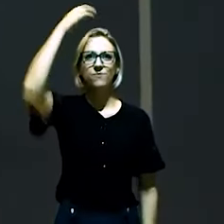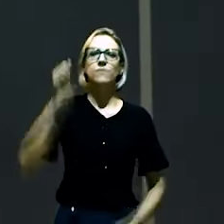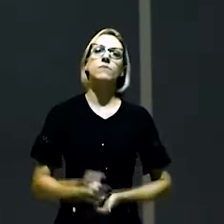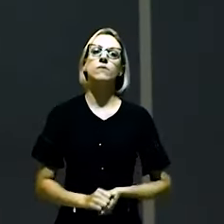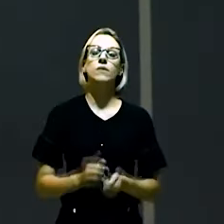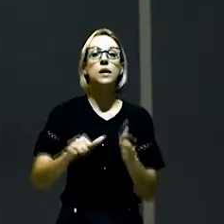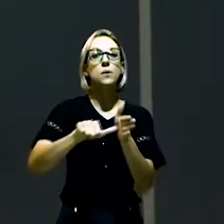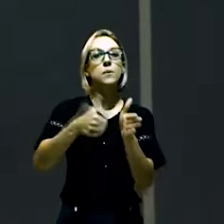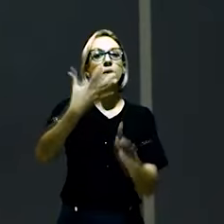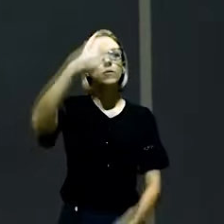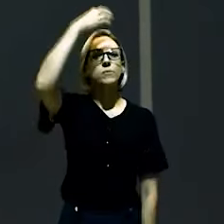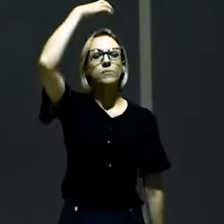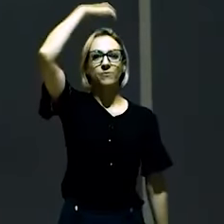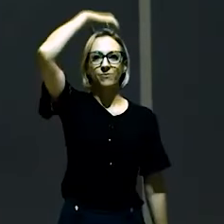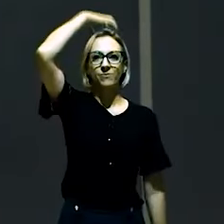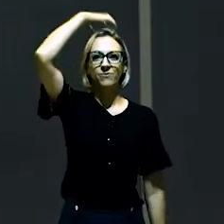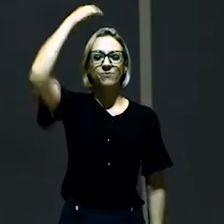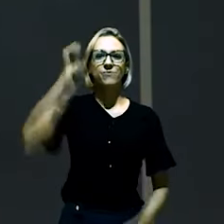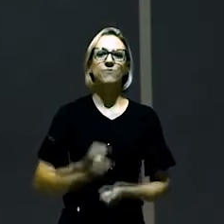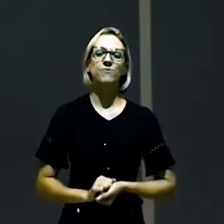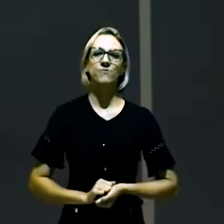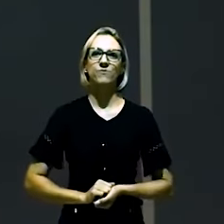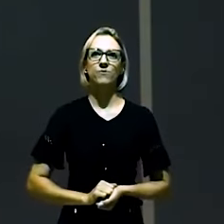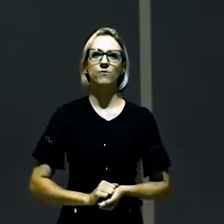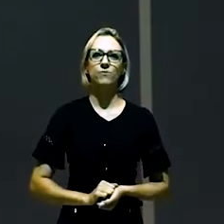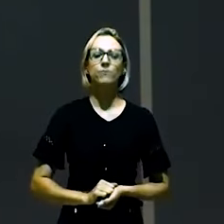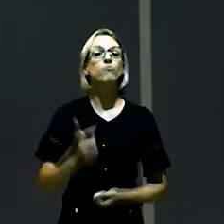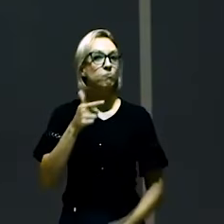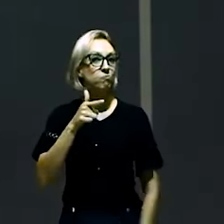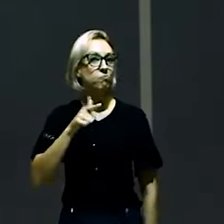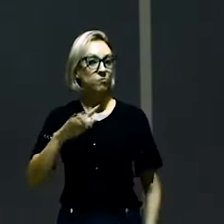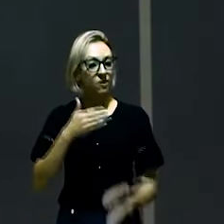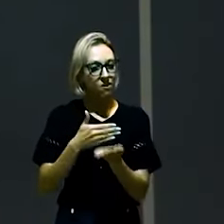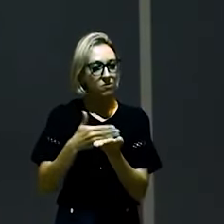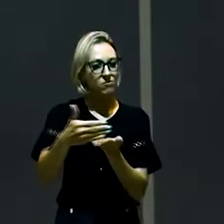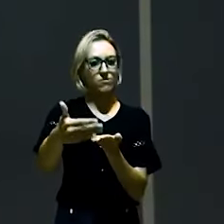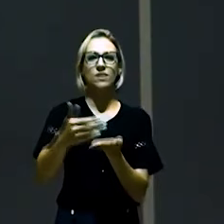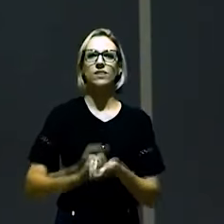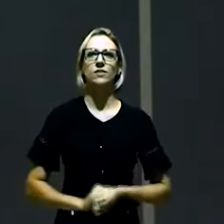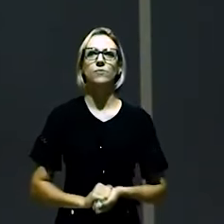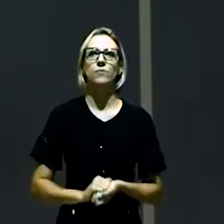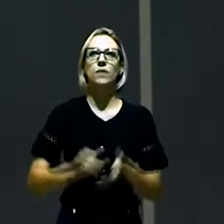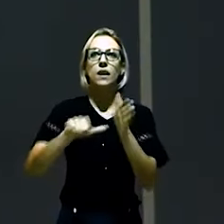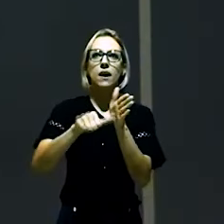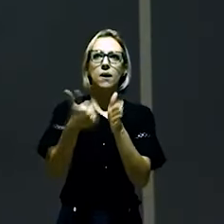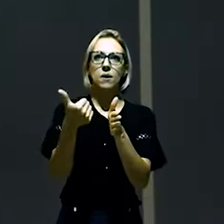quanto mais aonde eu pedi para ler em casa. Mas vamos passar para frente. Primeiro livro de